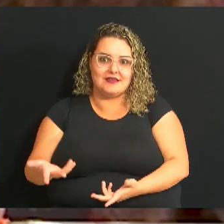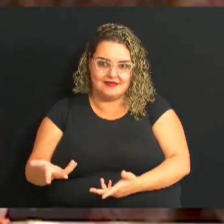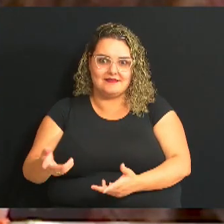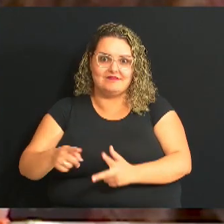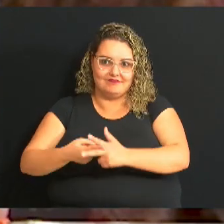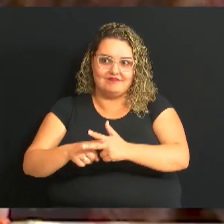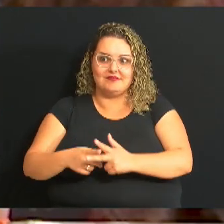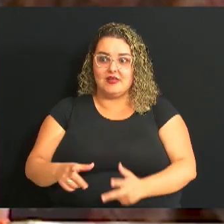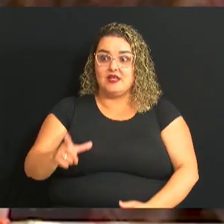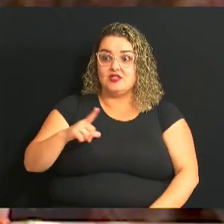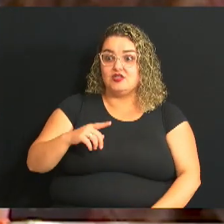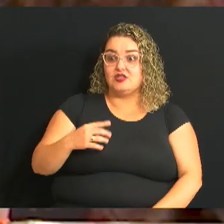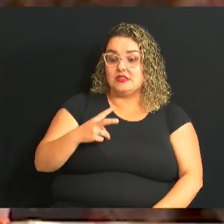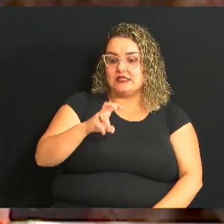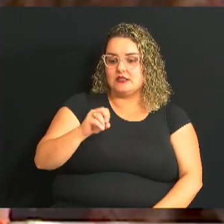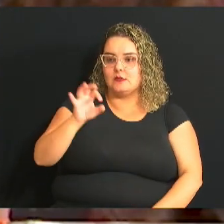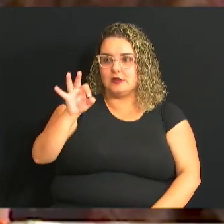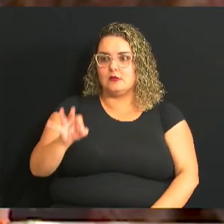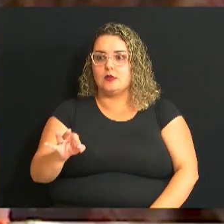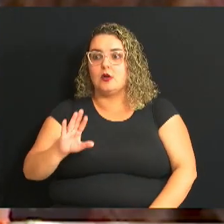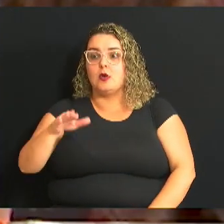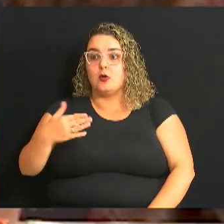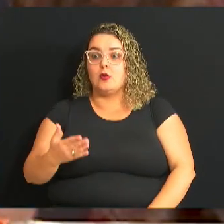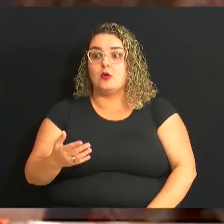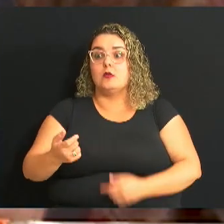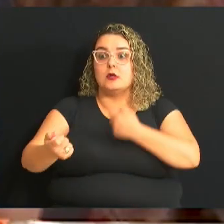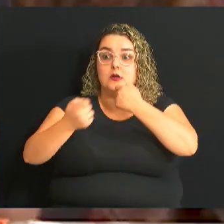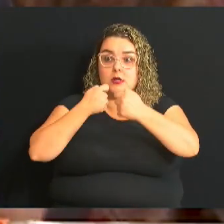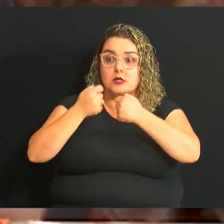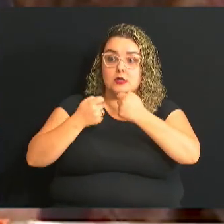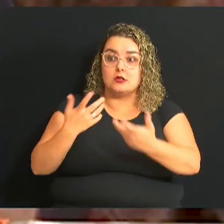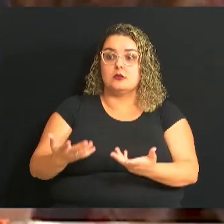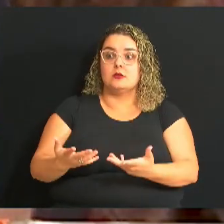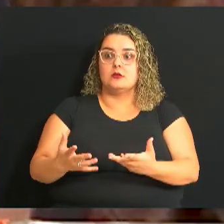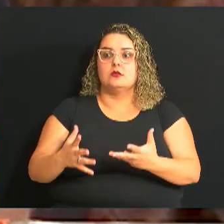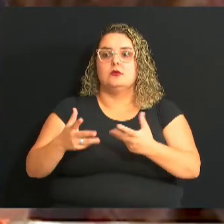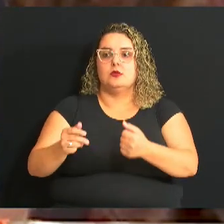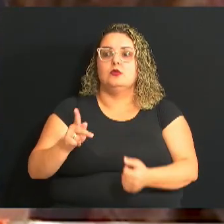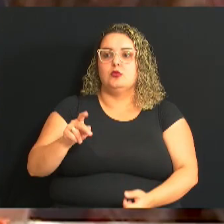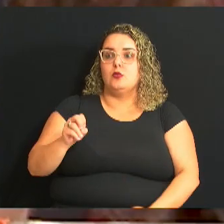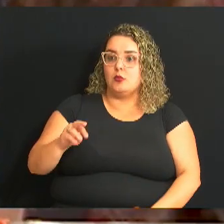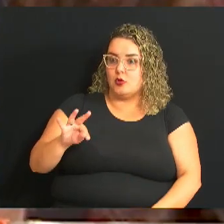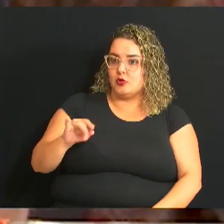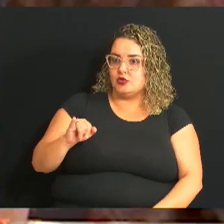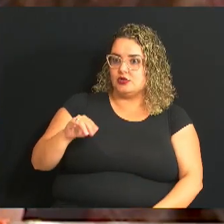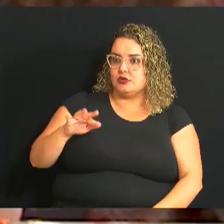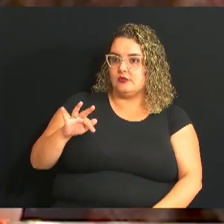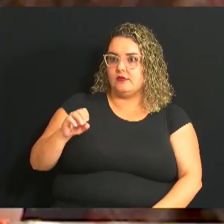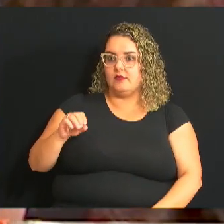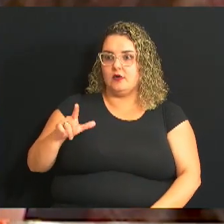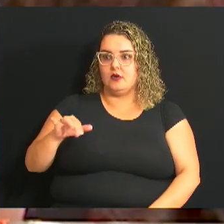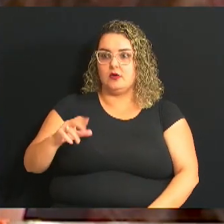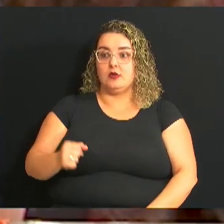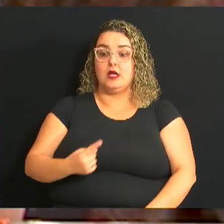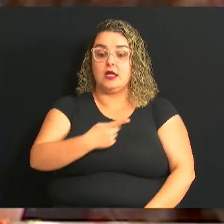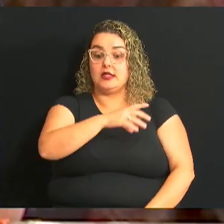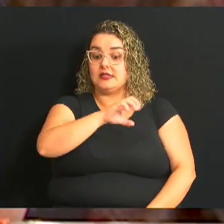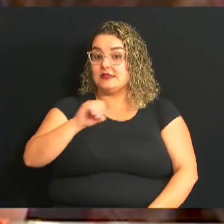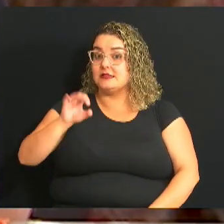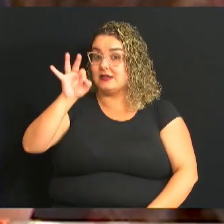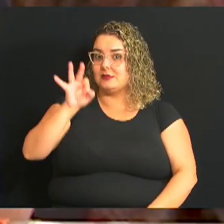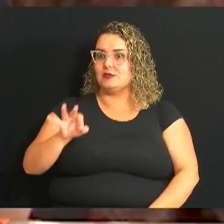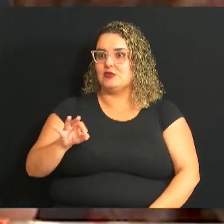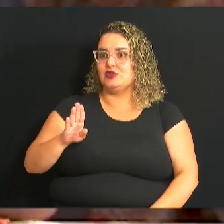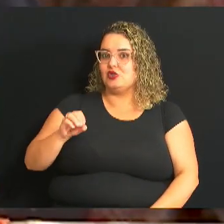bolsa 50%, e quando ele foi fazer a entrevista final, ele levou todo o portfólio, todo o material do F1 Schools e deram 100% de bolsa para ele.